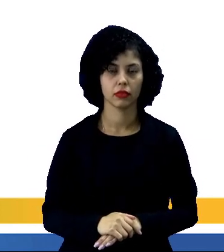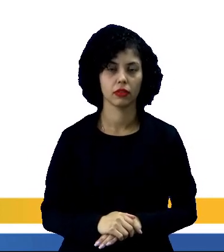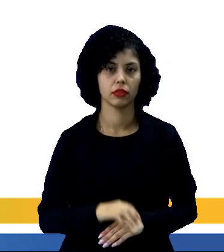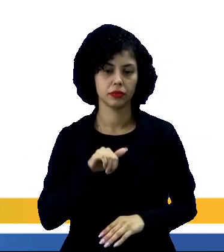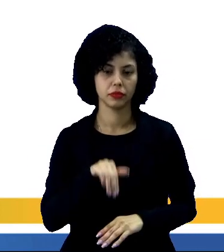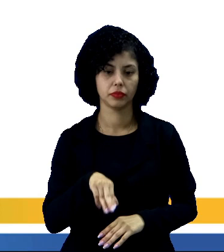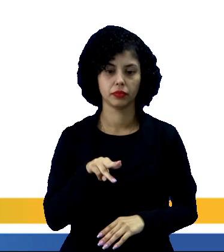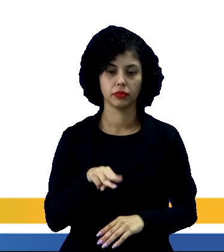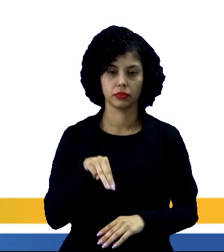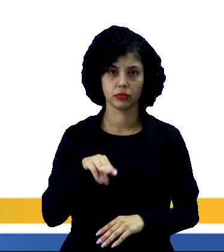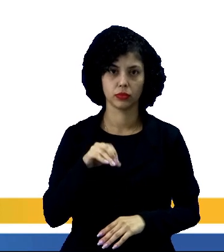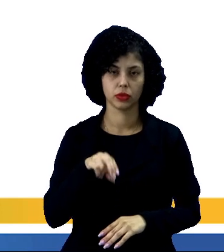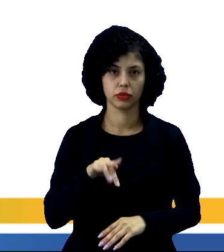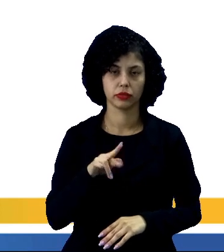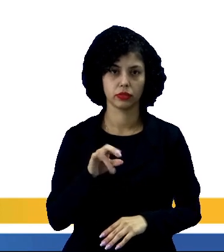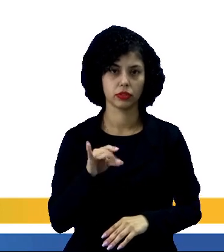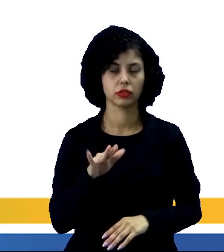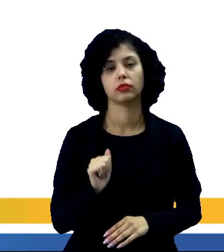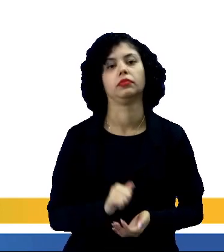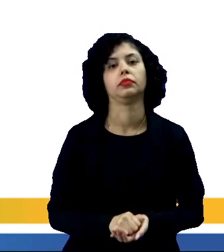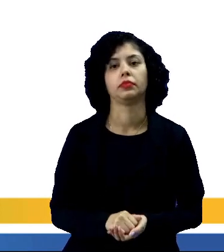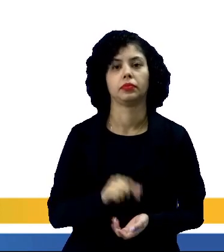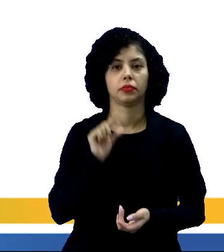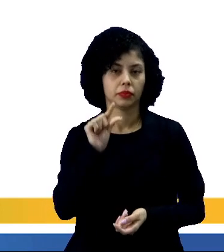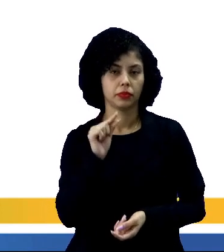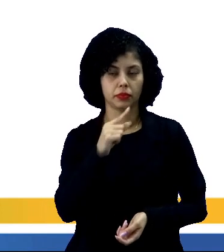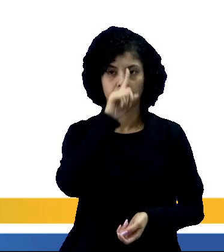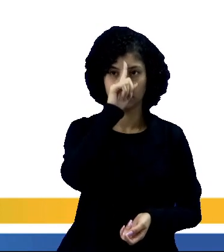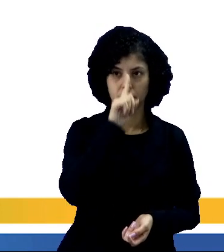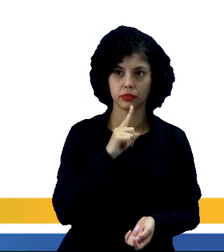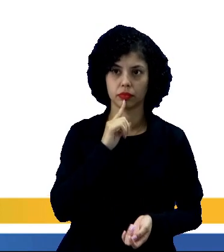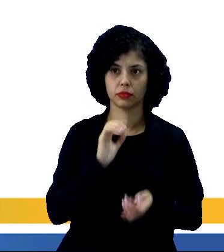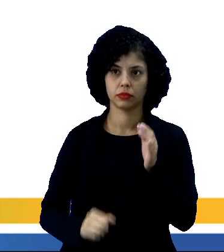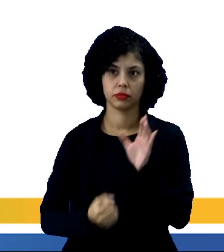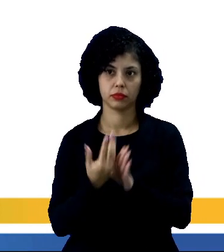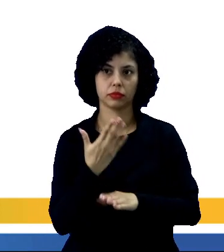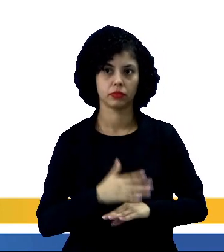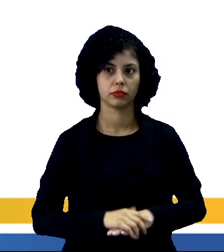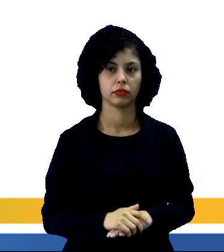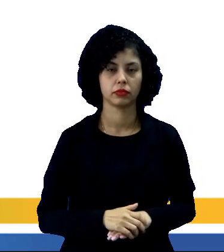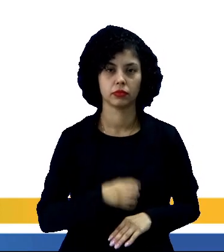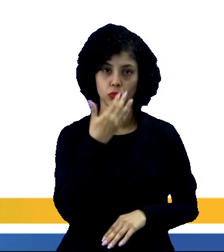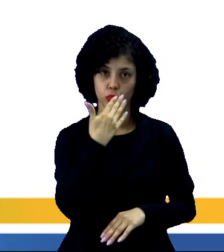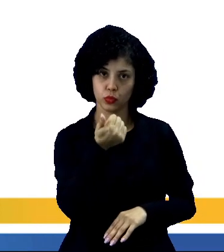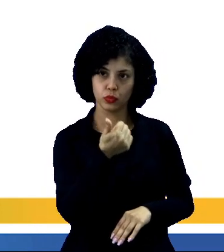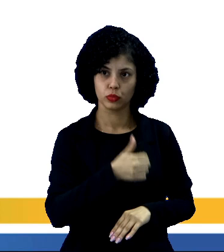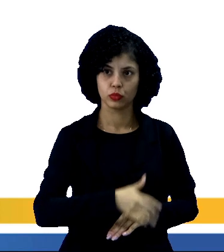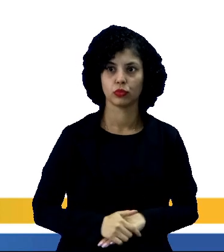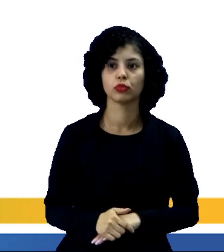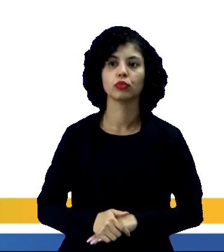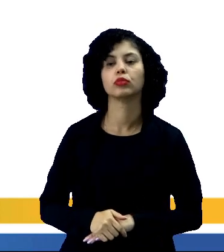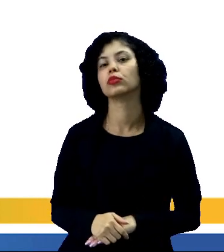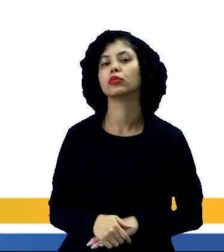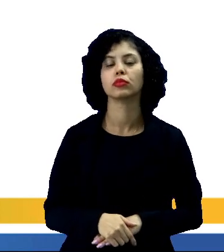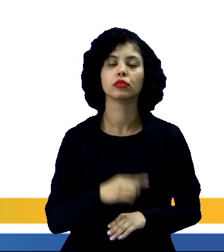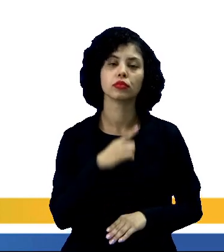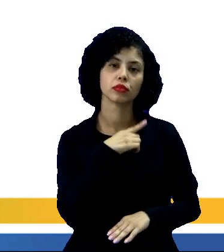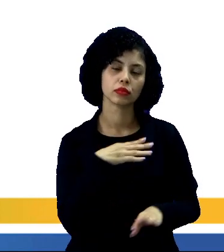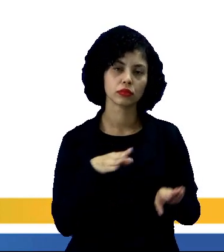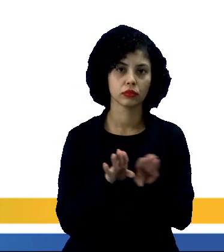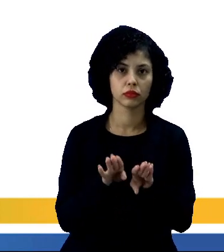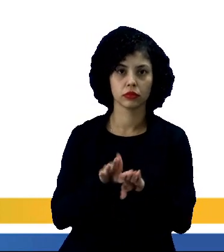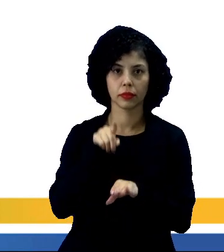monofônica, digamos assim. Certo? Um pouquinho da origem aí. Tranquilo? Aí nós temos aí,